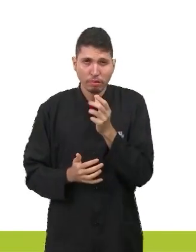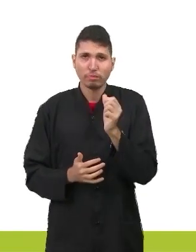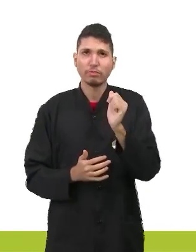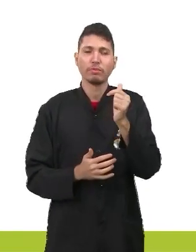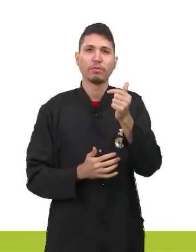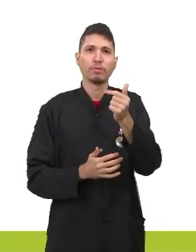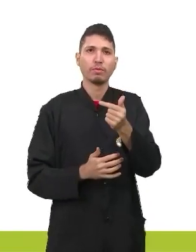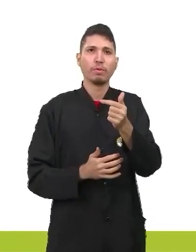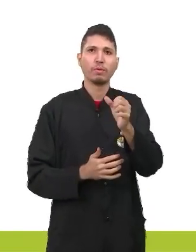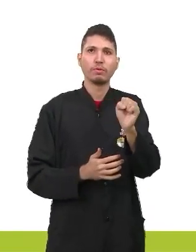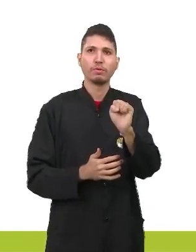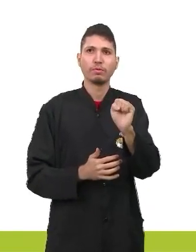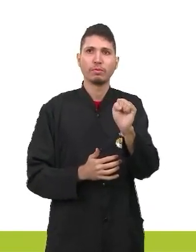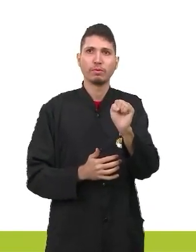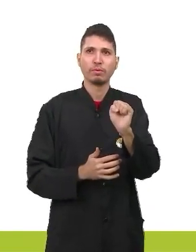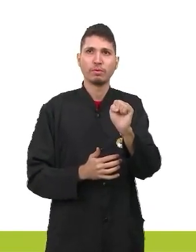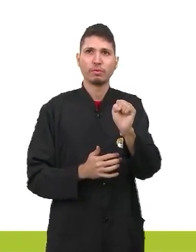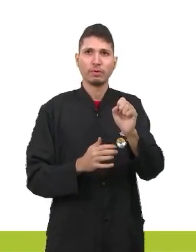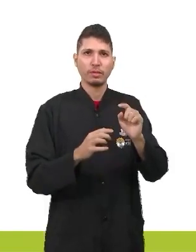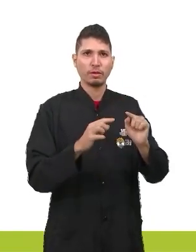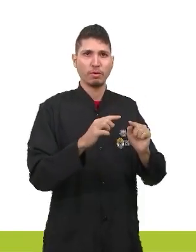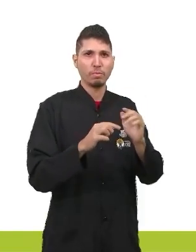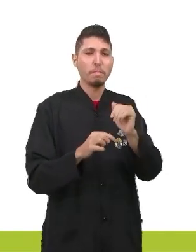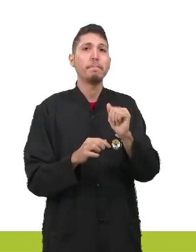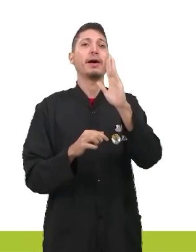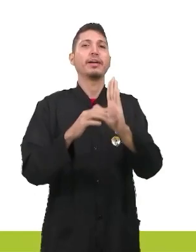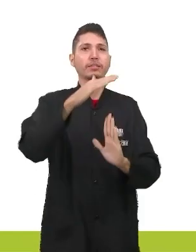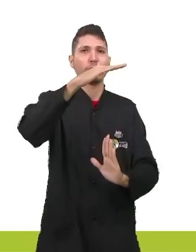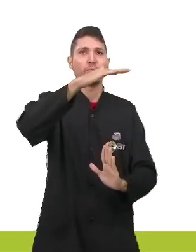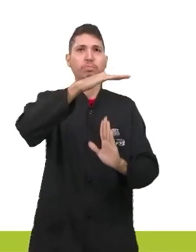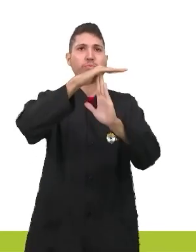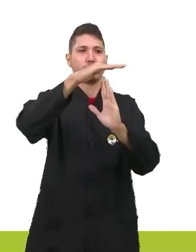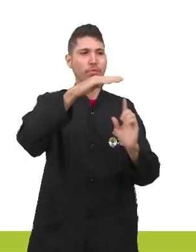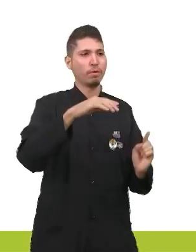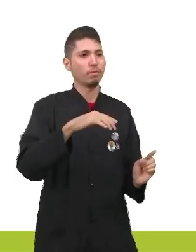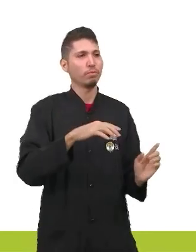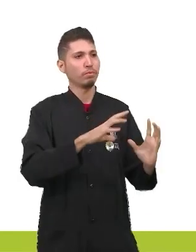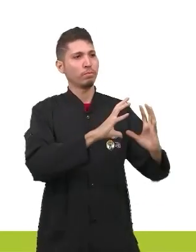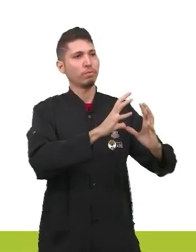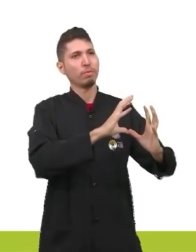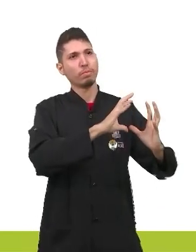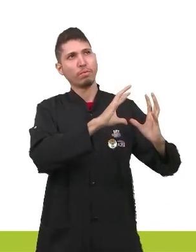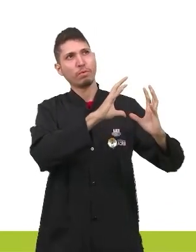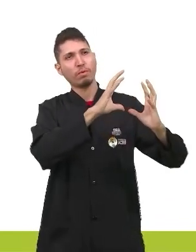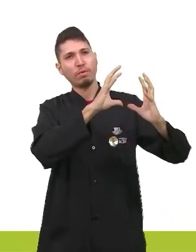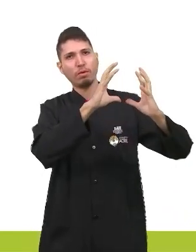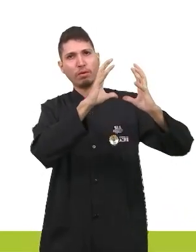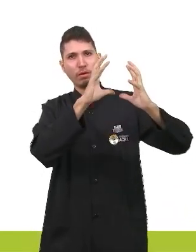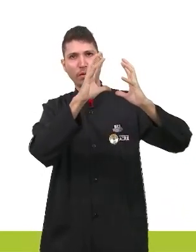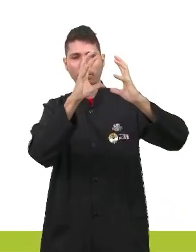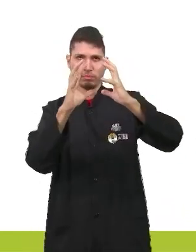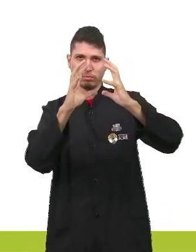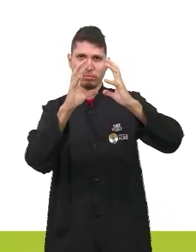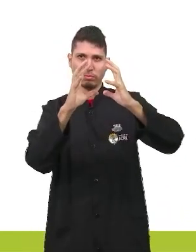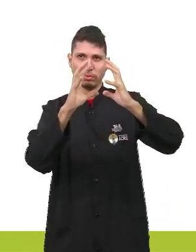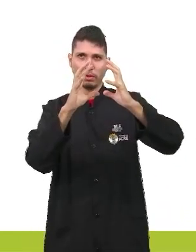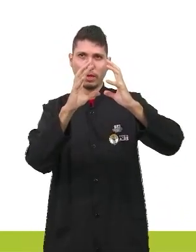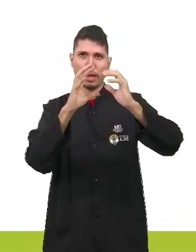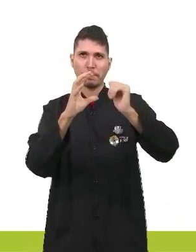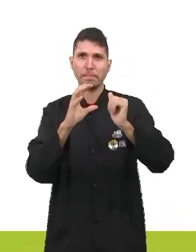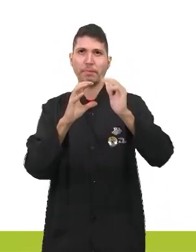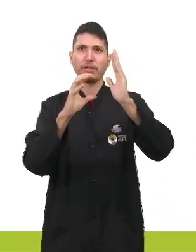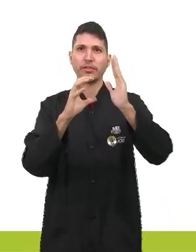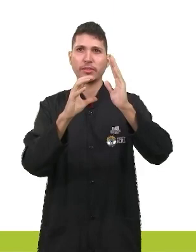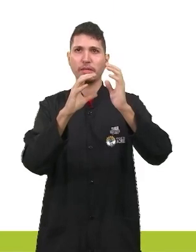aqui, ó, que é o ponto mais alto da trajetória, tá bom? E demora mais 2 segundos para descer, ou seja, na totalidade, né, no